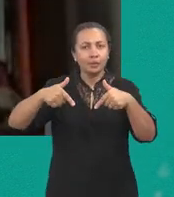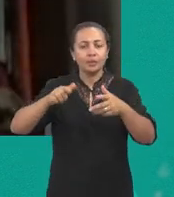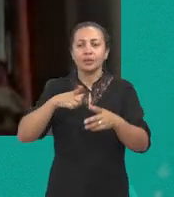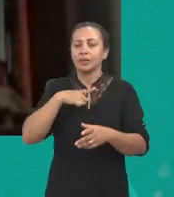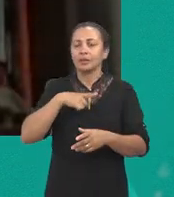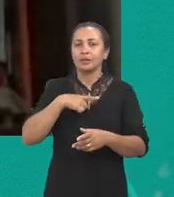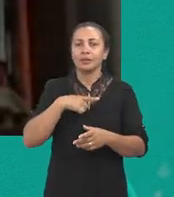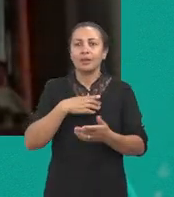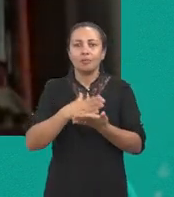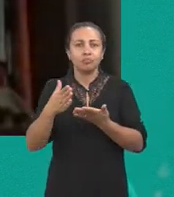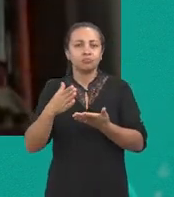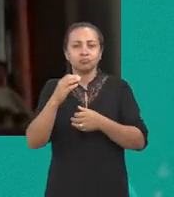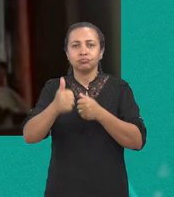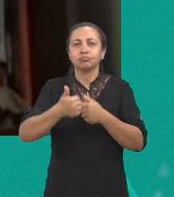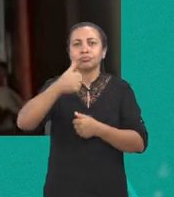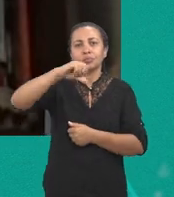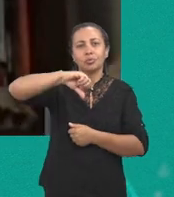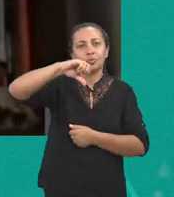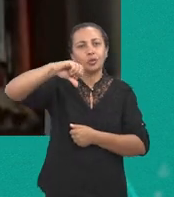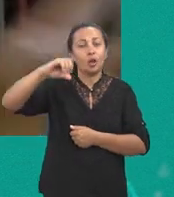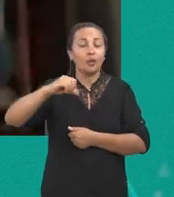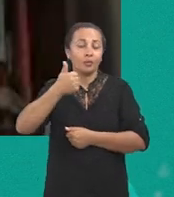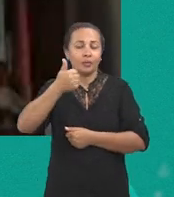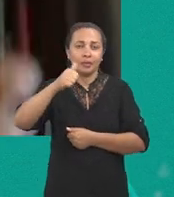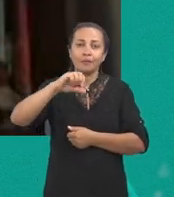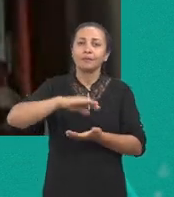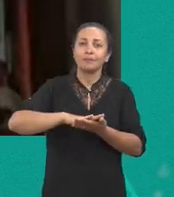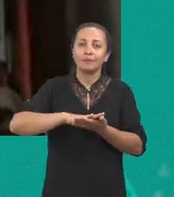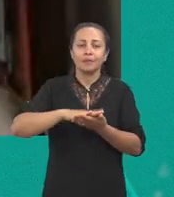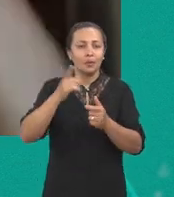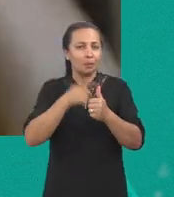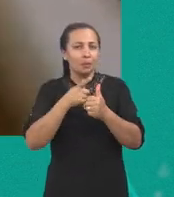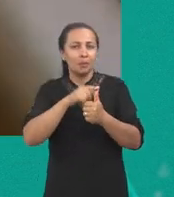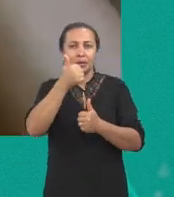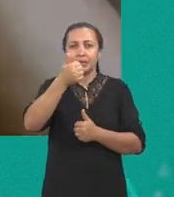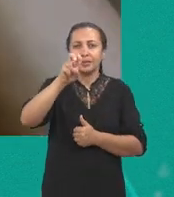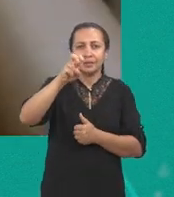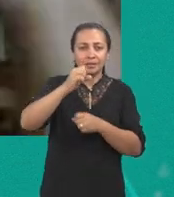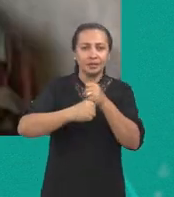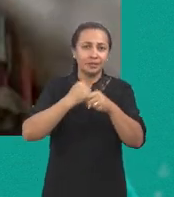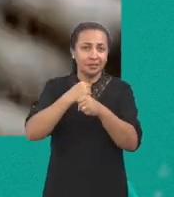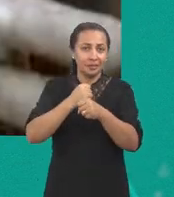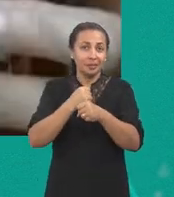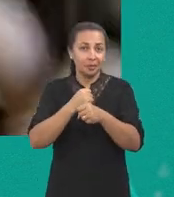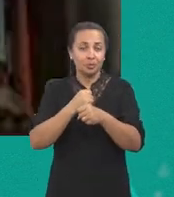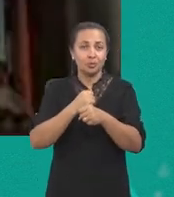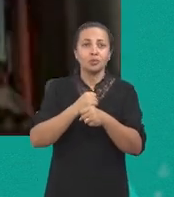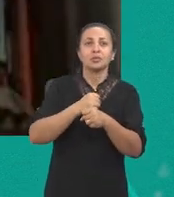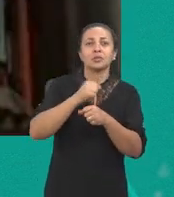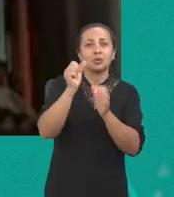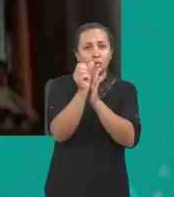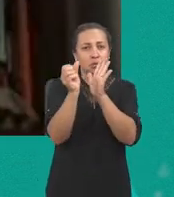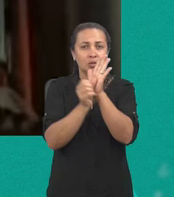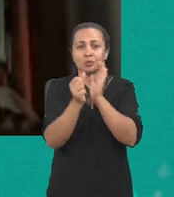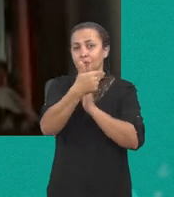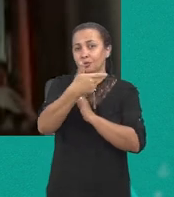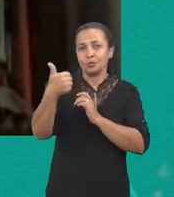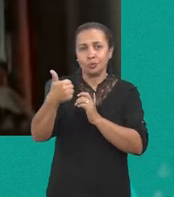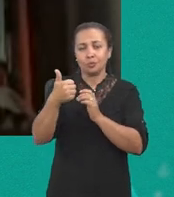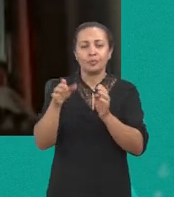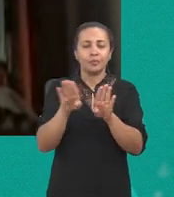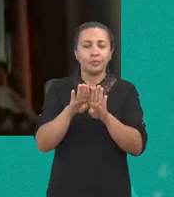empreendidas durante a década de 90 e os primeiros 15 anos já do Século 21